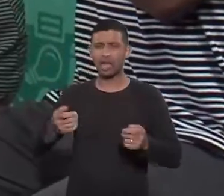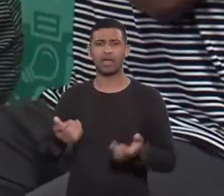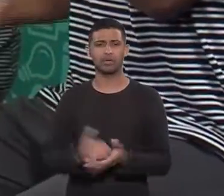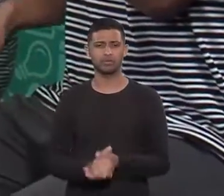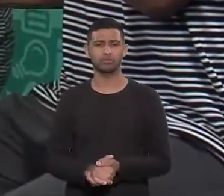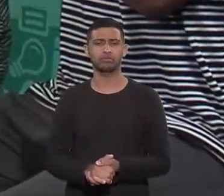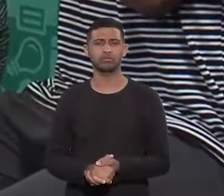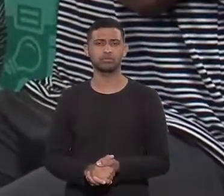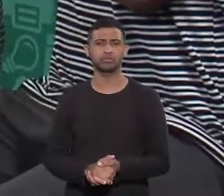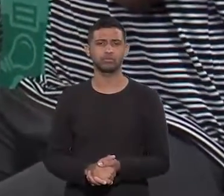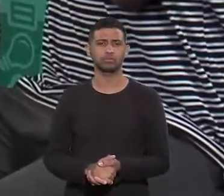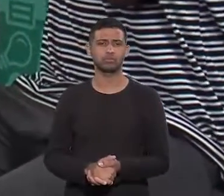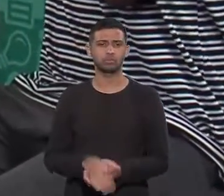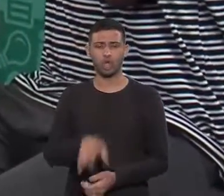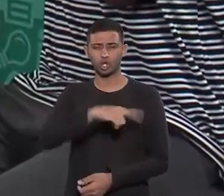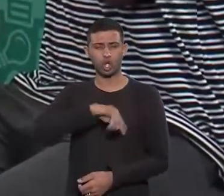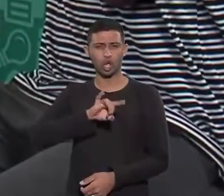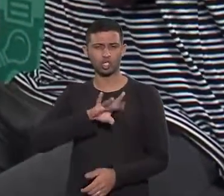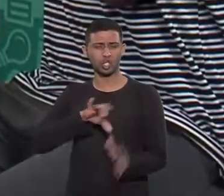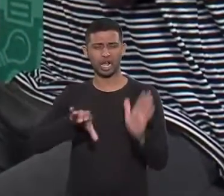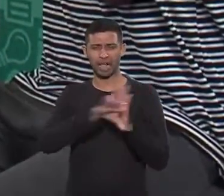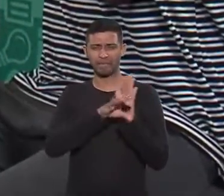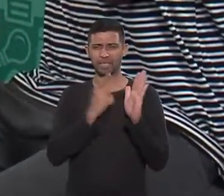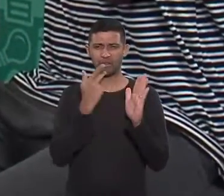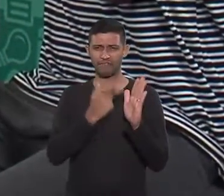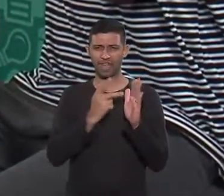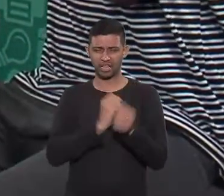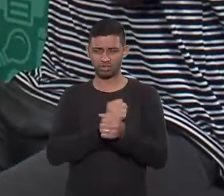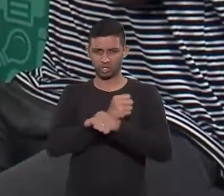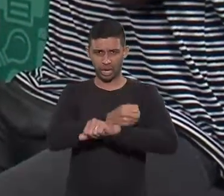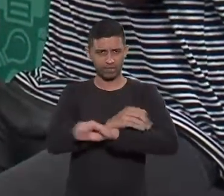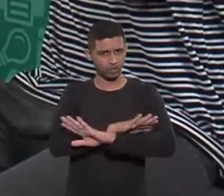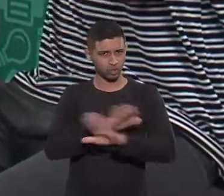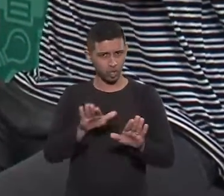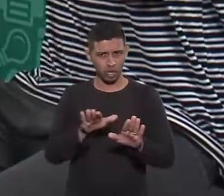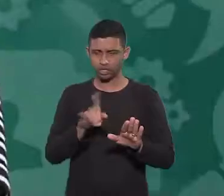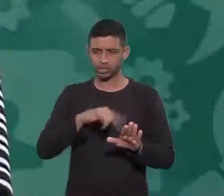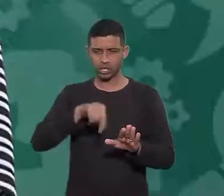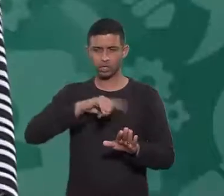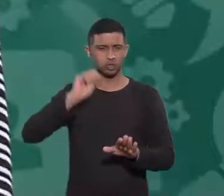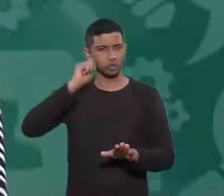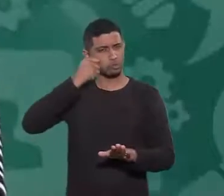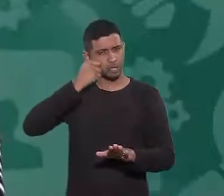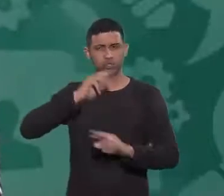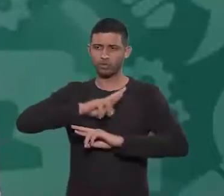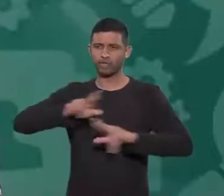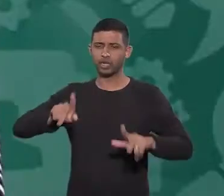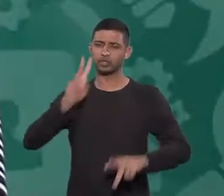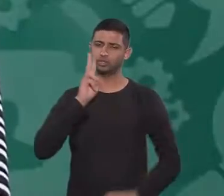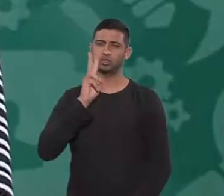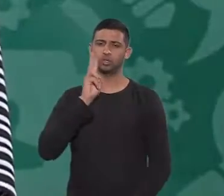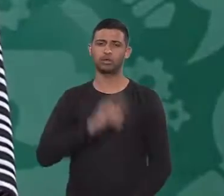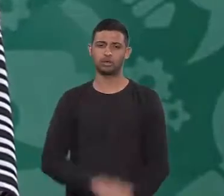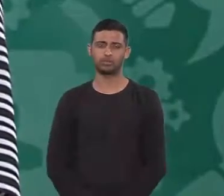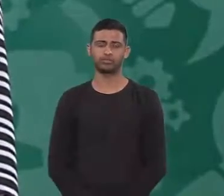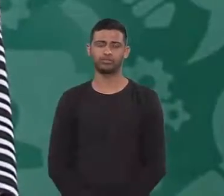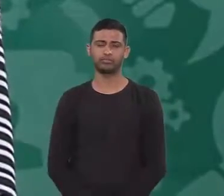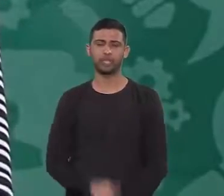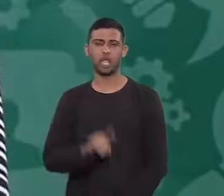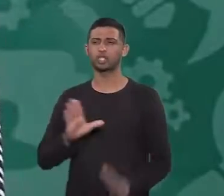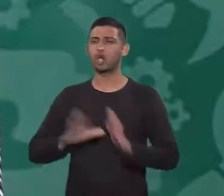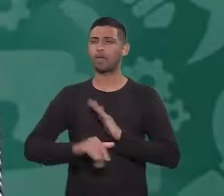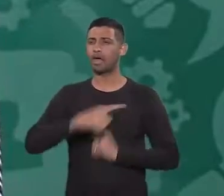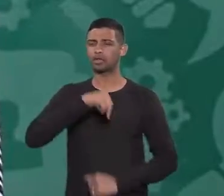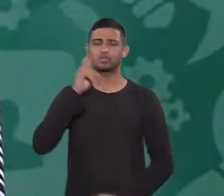é muito mais do que um capítulo falando de escravo, sabe? A gente é muito mais que isso, nossa história é muito maior que isso. Foi eles